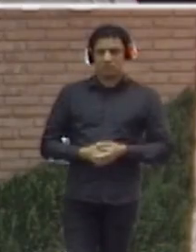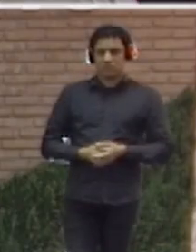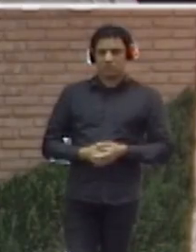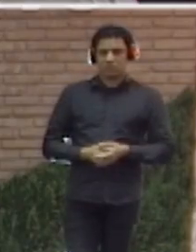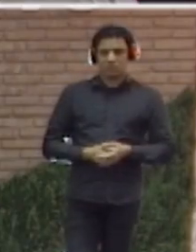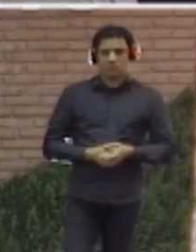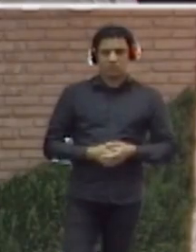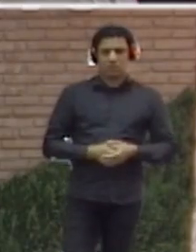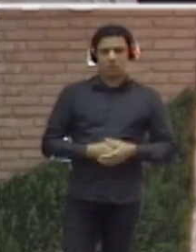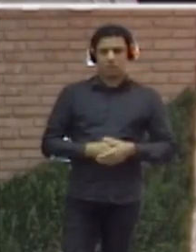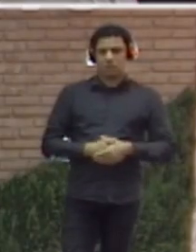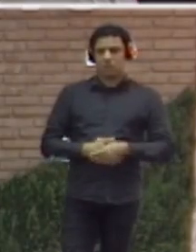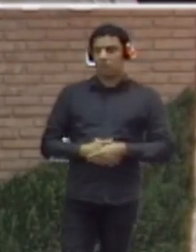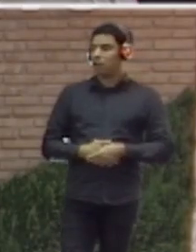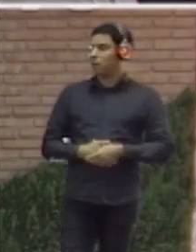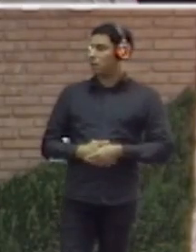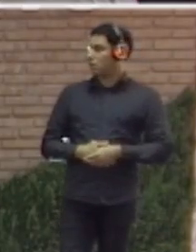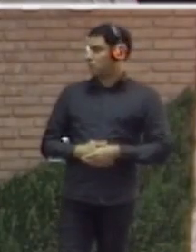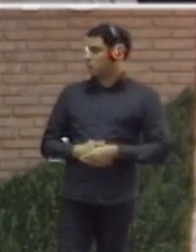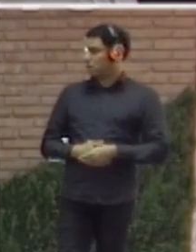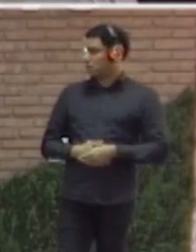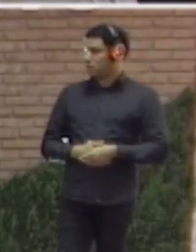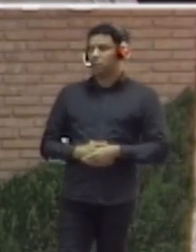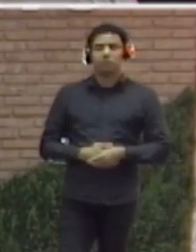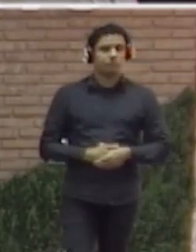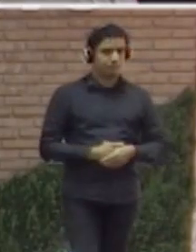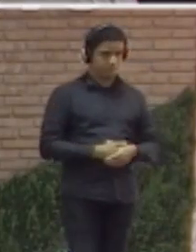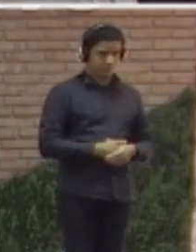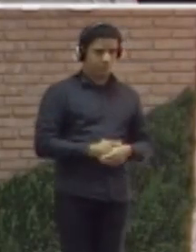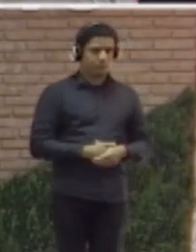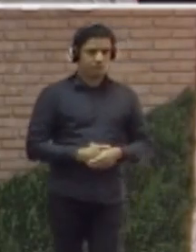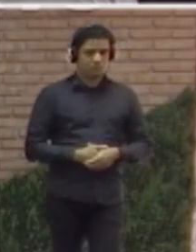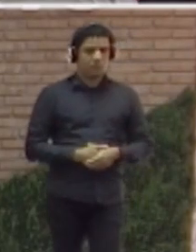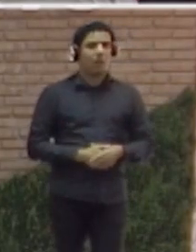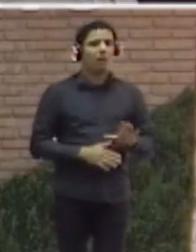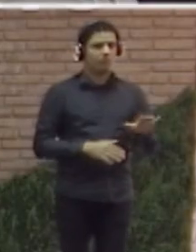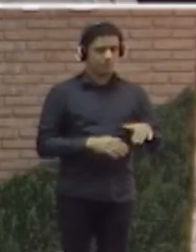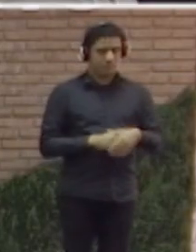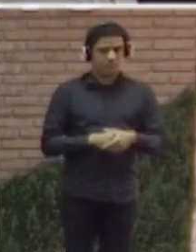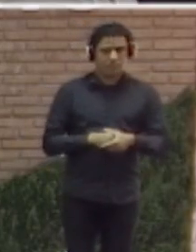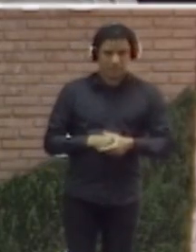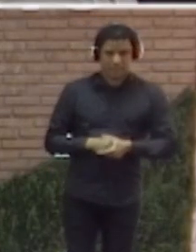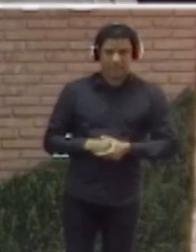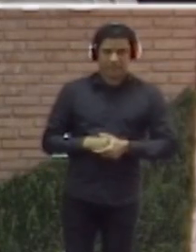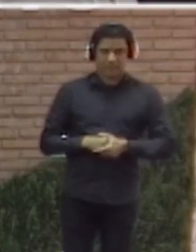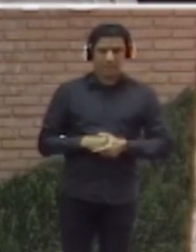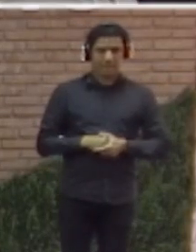Fica à vontade. Well, if you look at the, Bem,